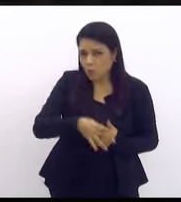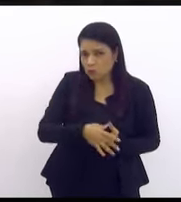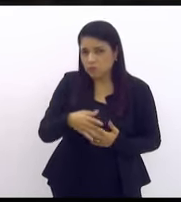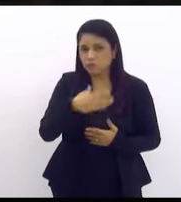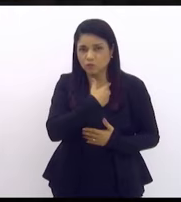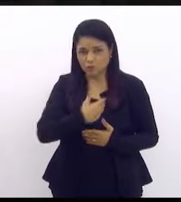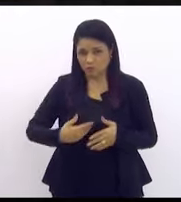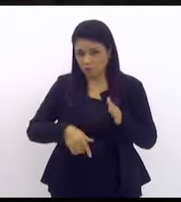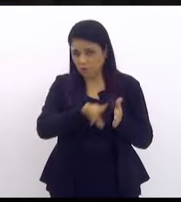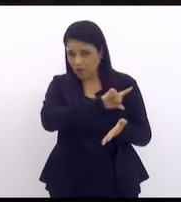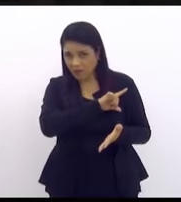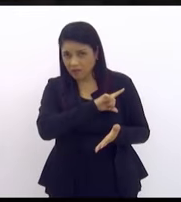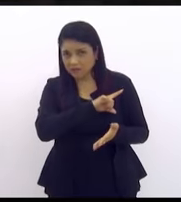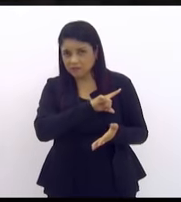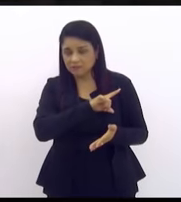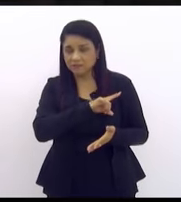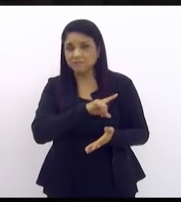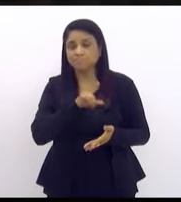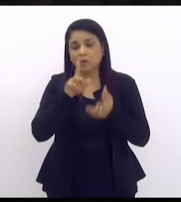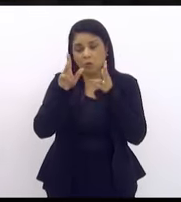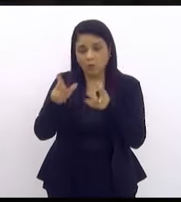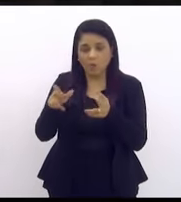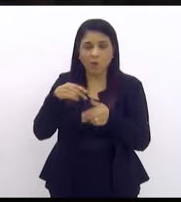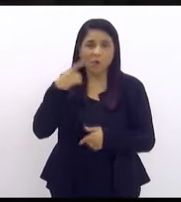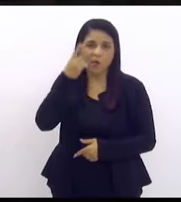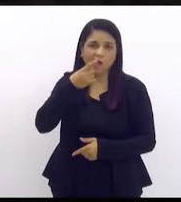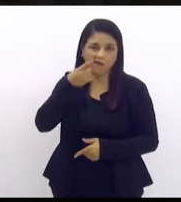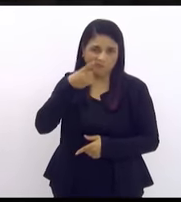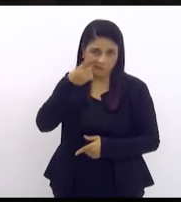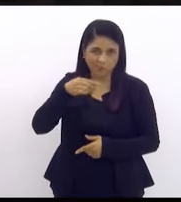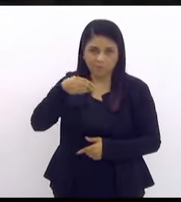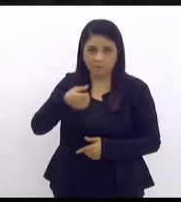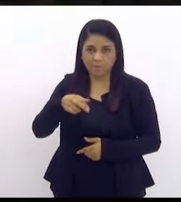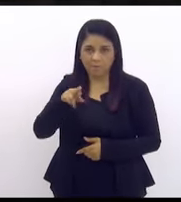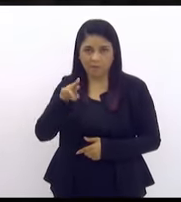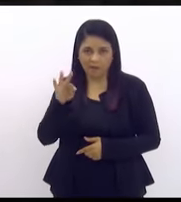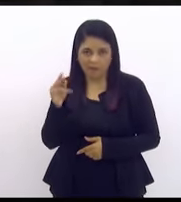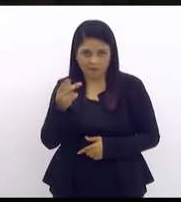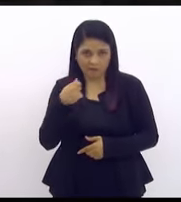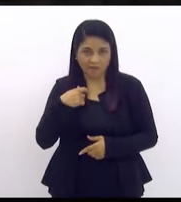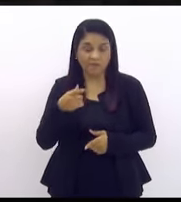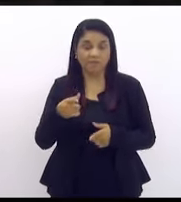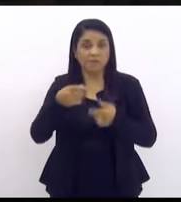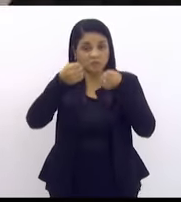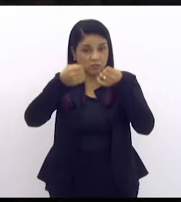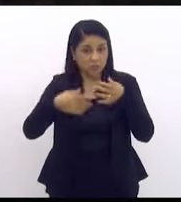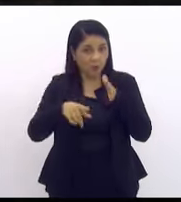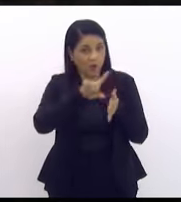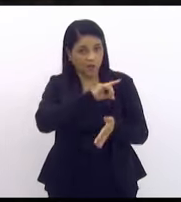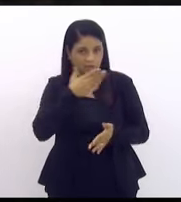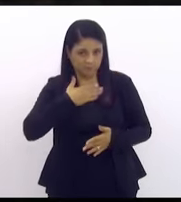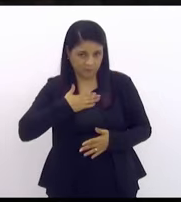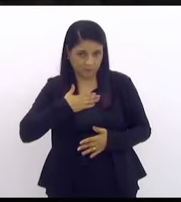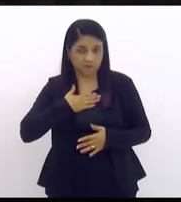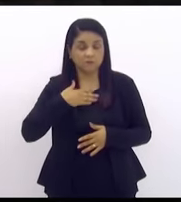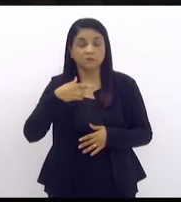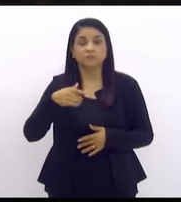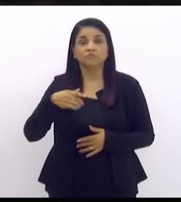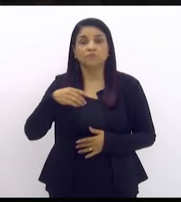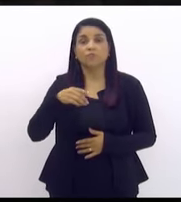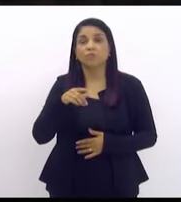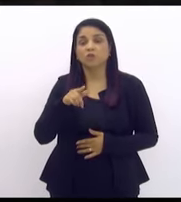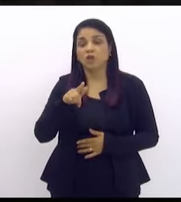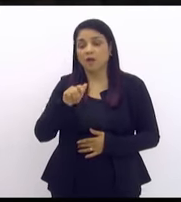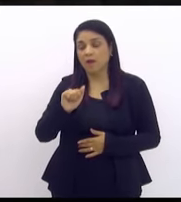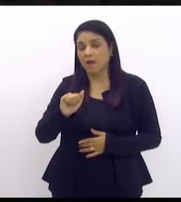como disse aqui a deputada Marta Rocha, colocou a agiotagem na cara de todo mundo do Estado do Rio de